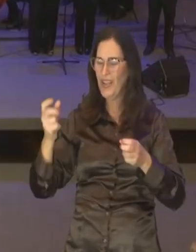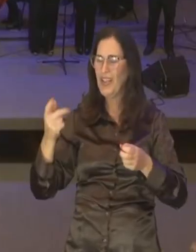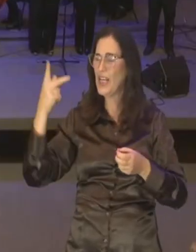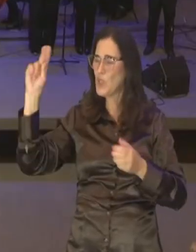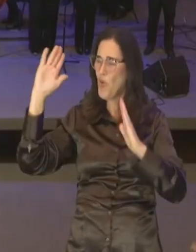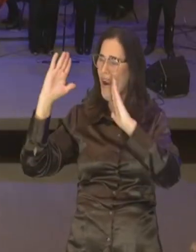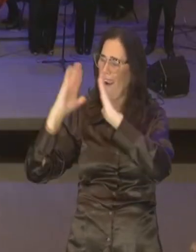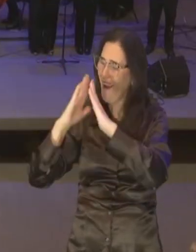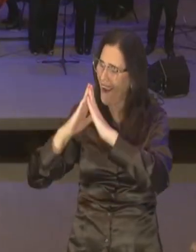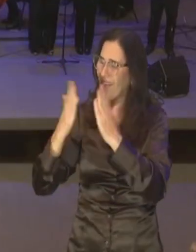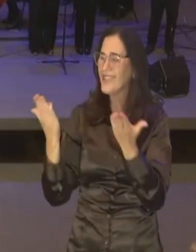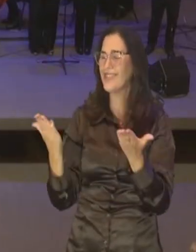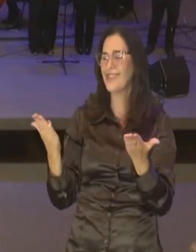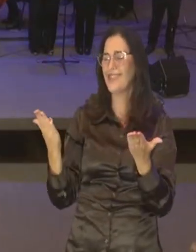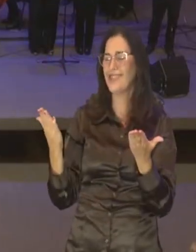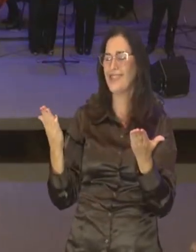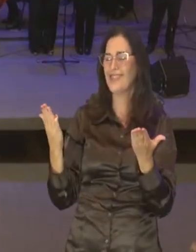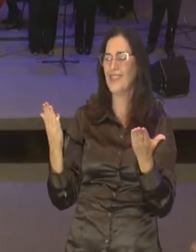casa.